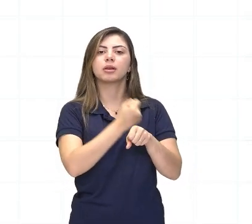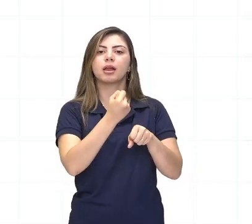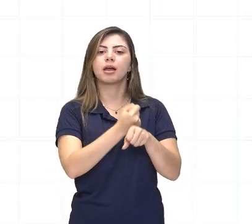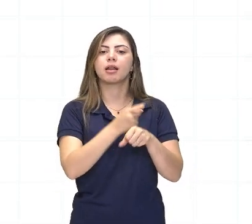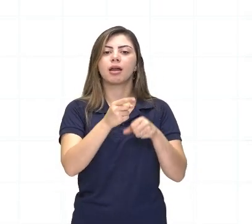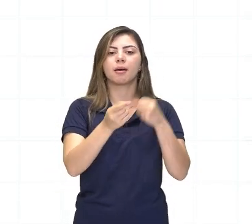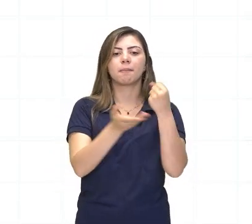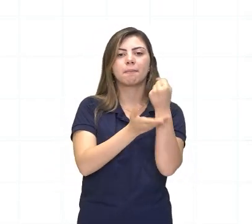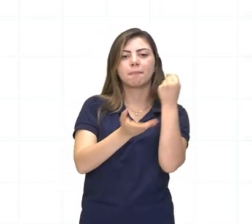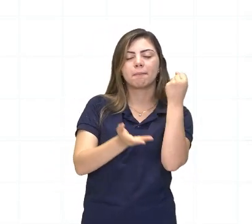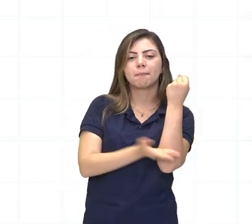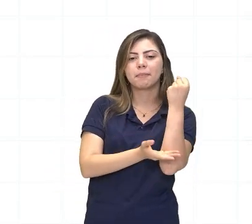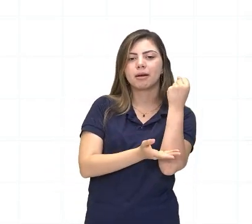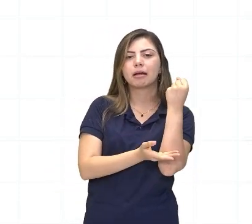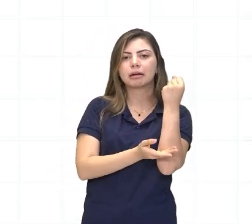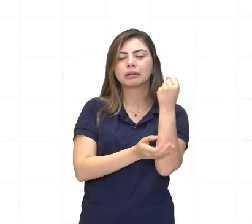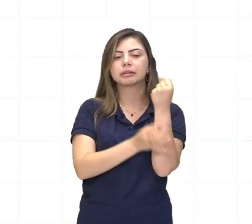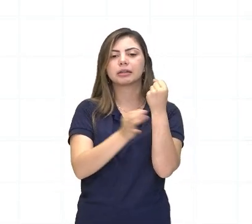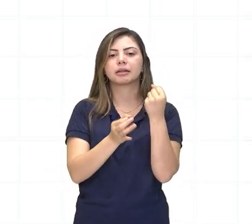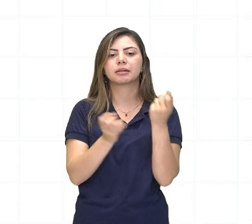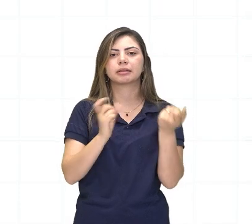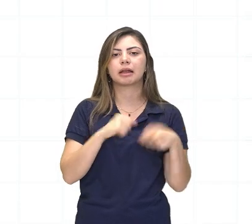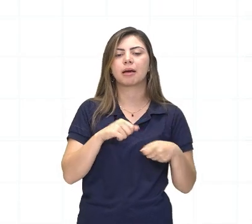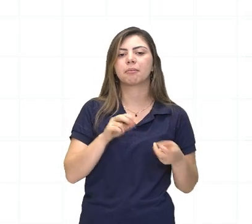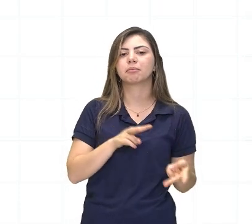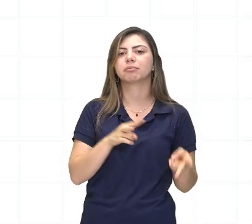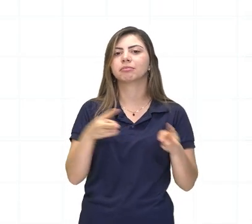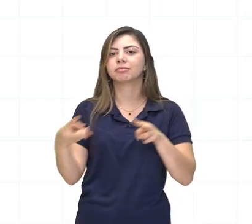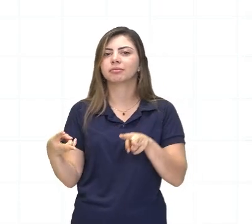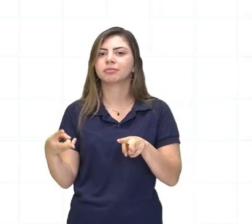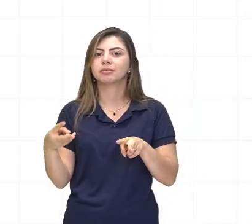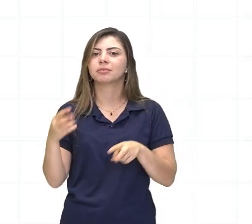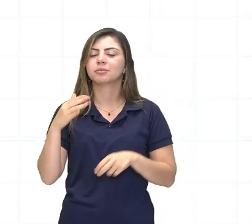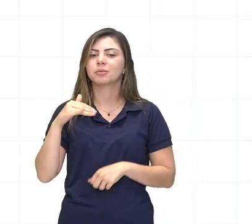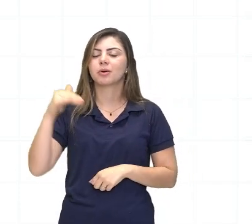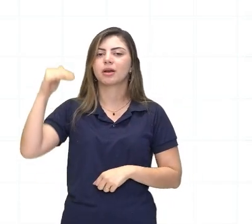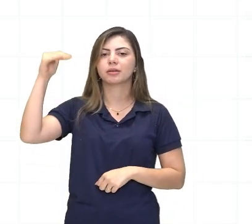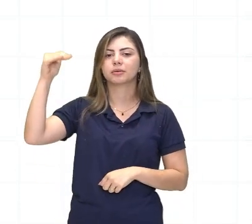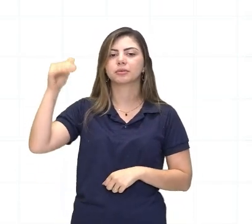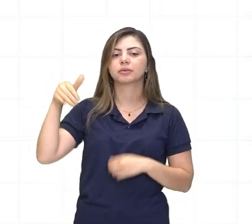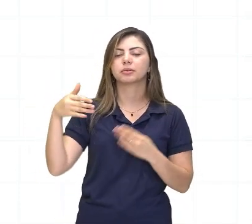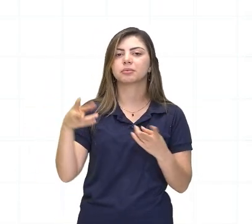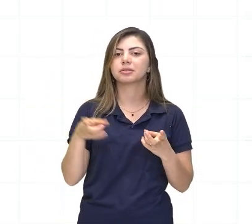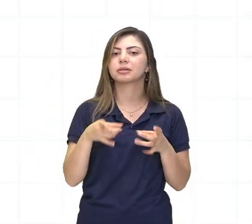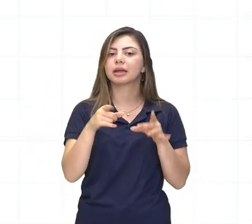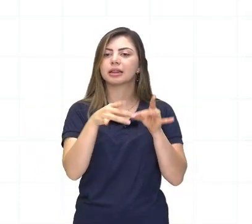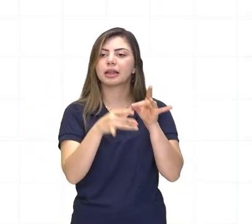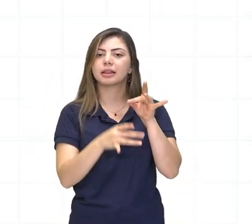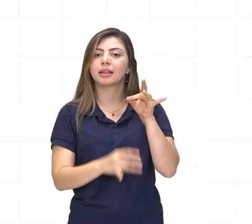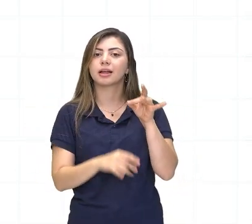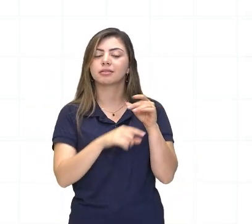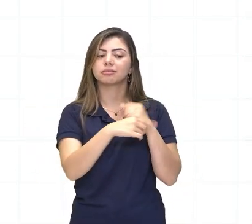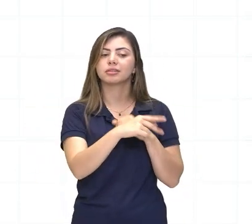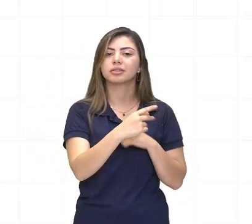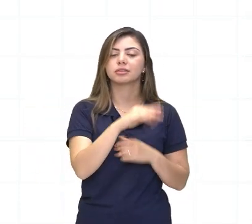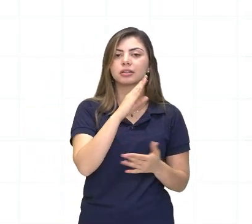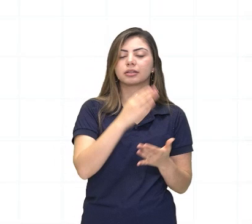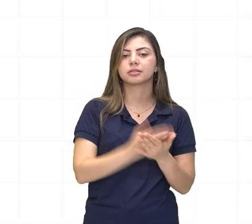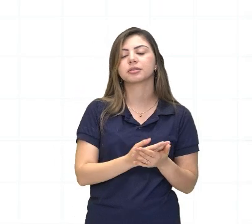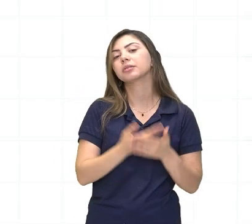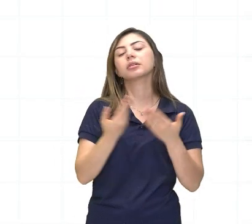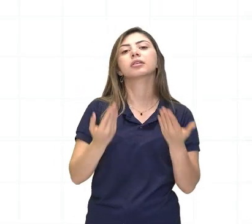de adolescente para a fase adulta. Temos aí detalhes então das crenças do grupo. O próprio ritual,